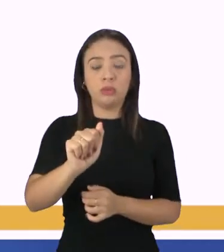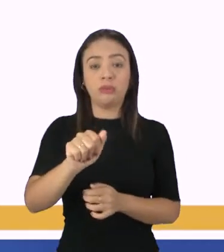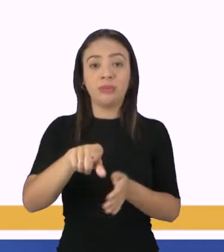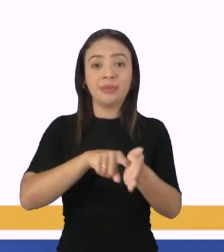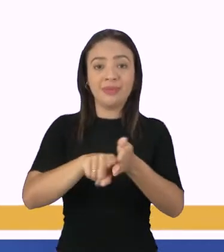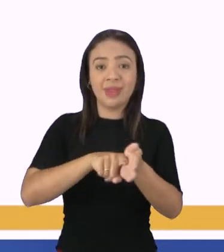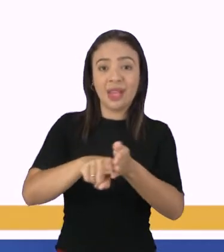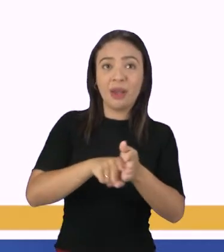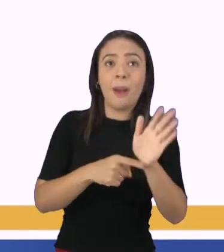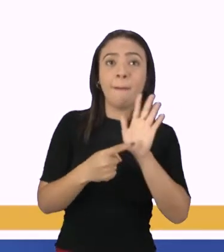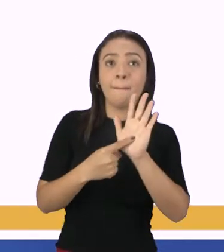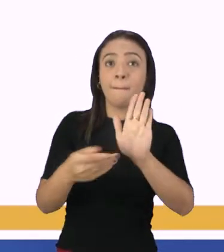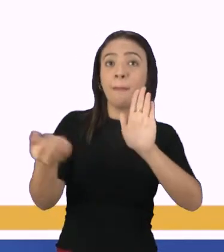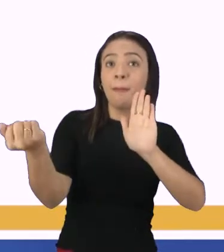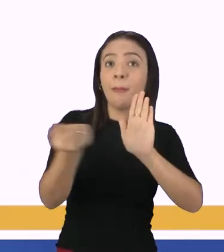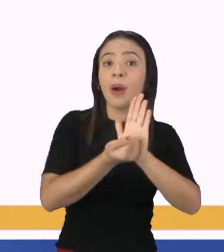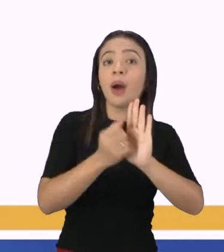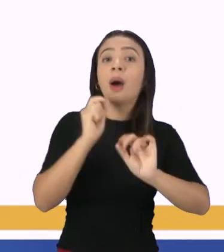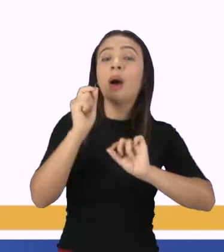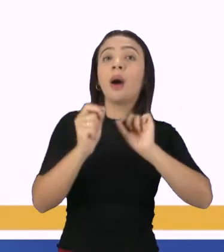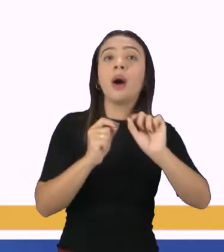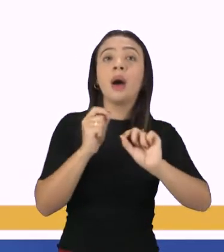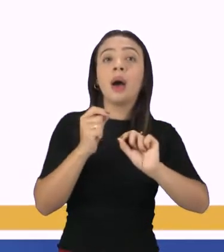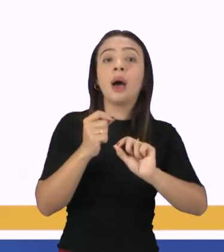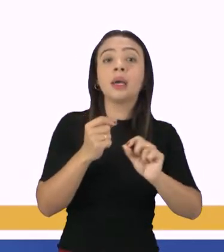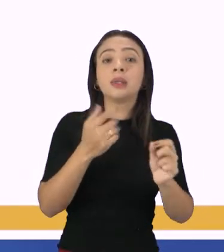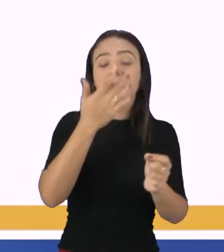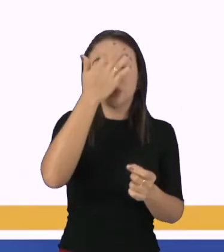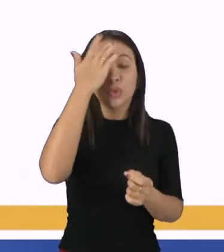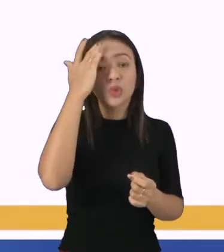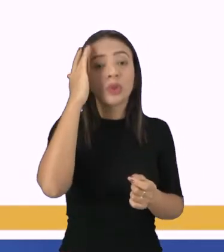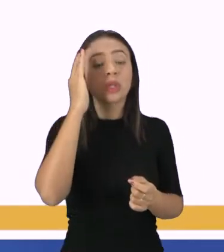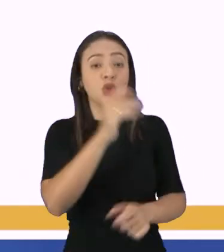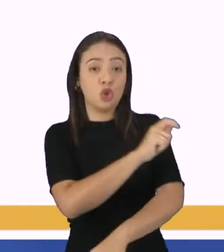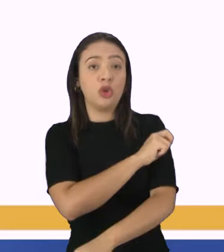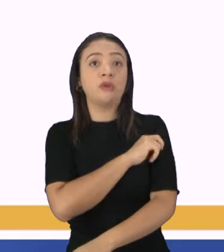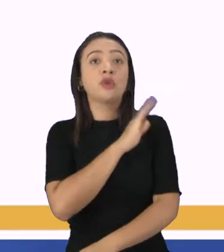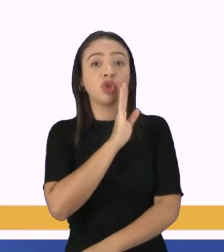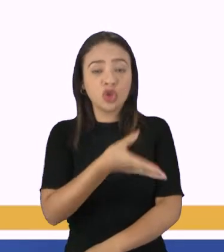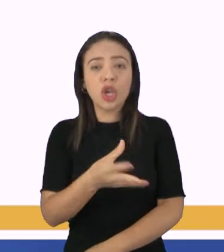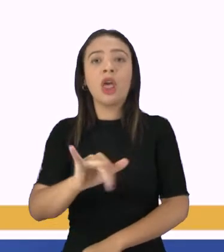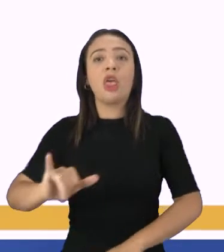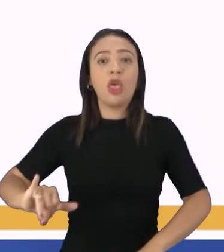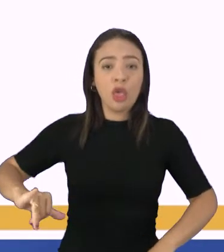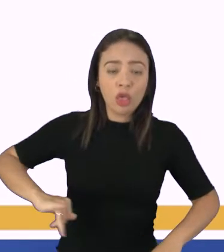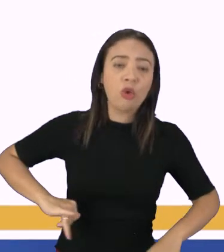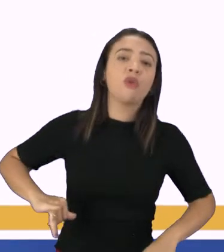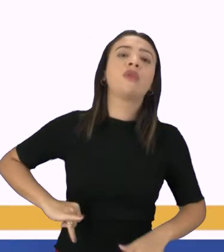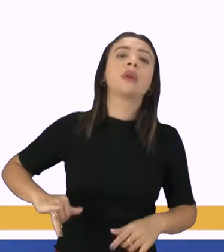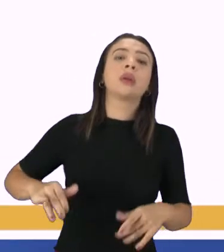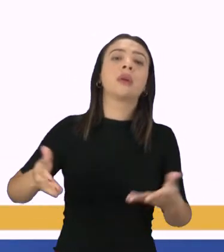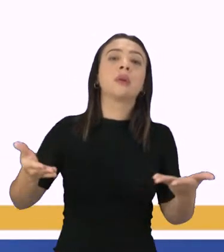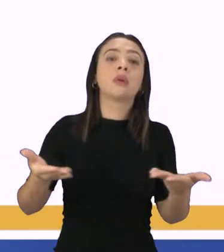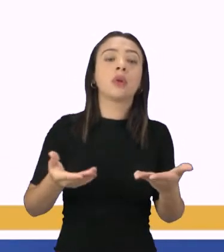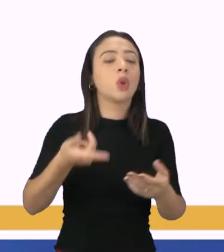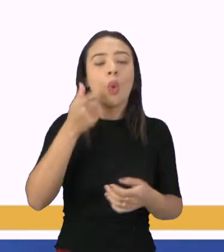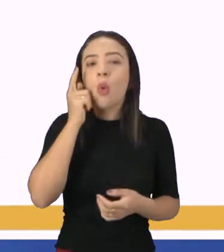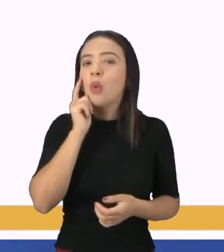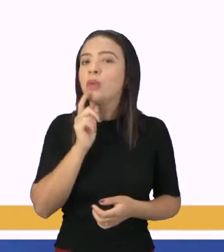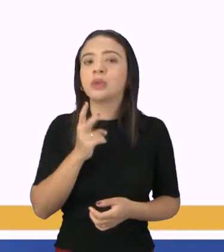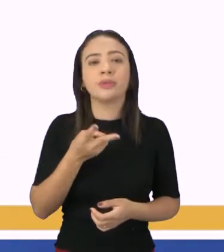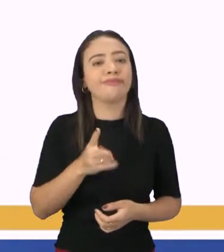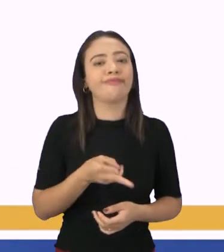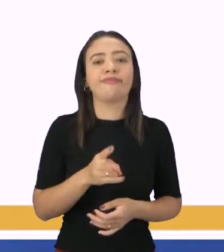dados comprovam que o mesmo perfil de estudantes que já sofriam com a cultura do fracasso escolar não conseguiu se